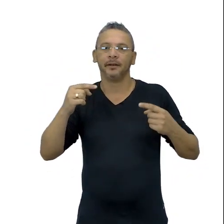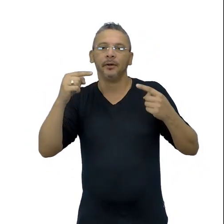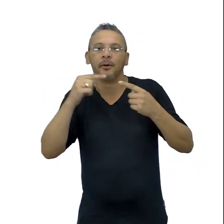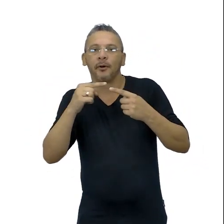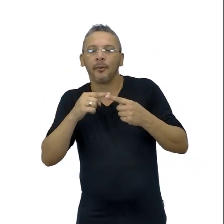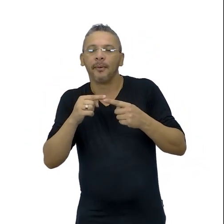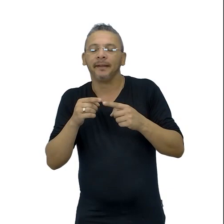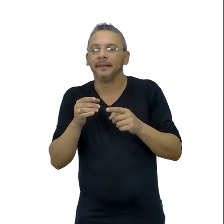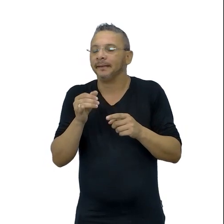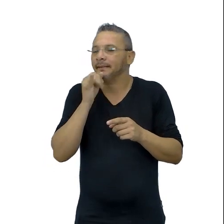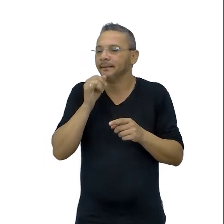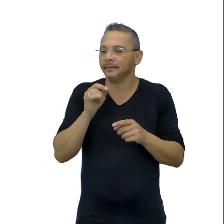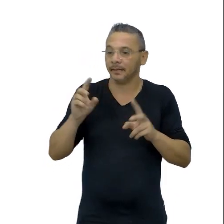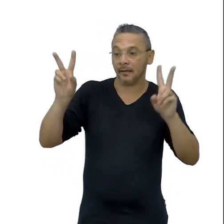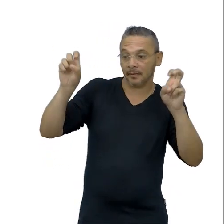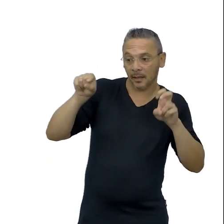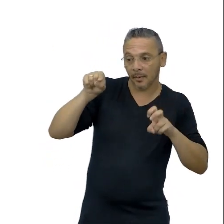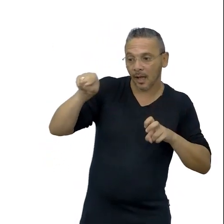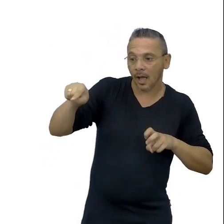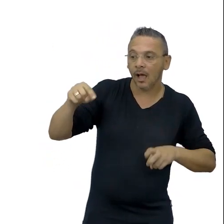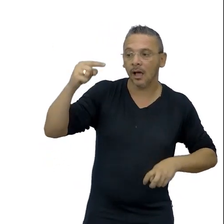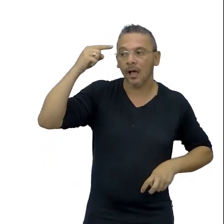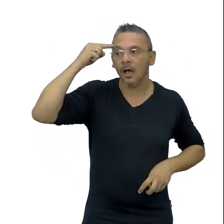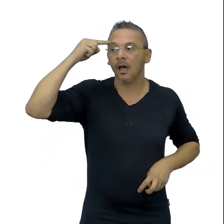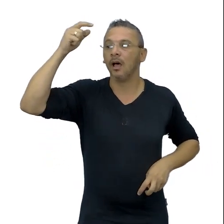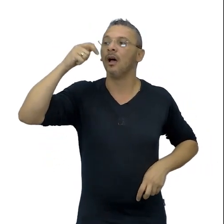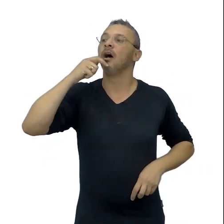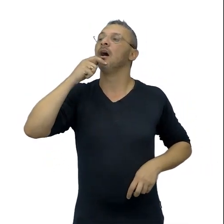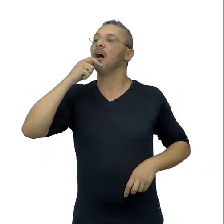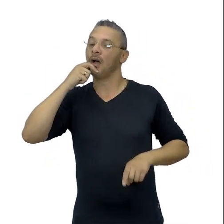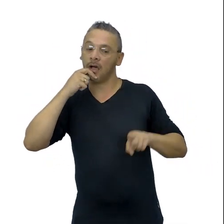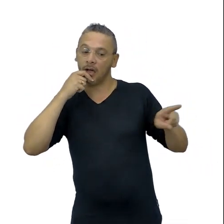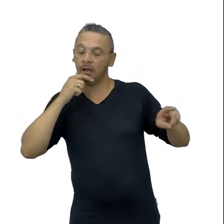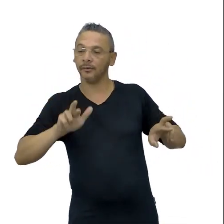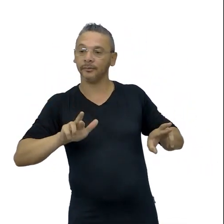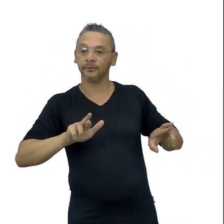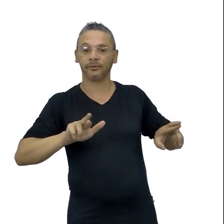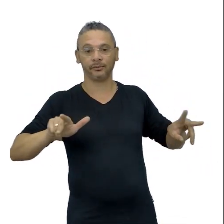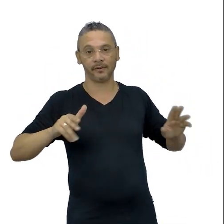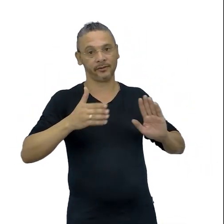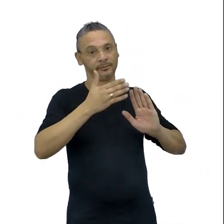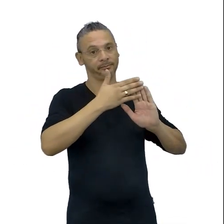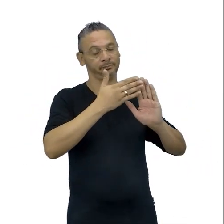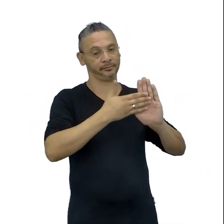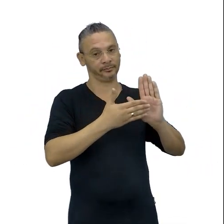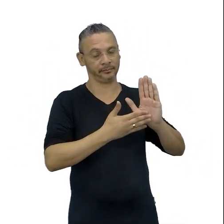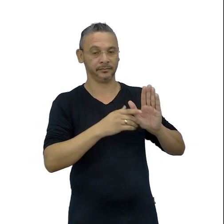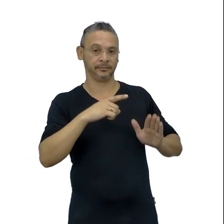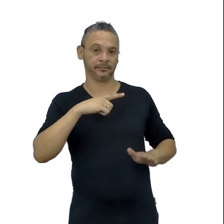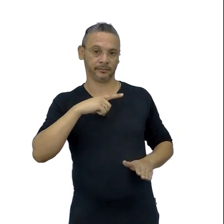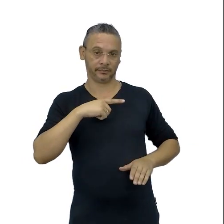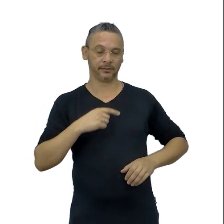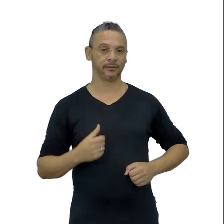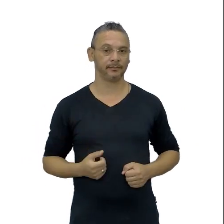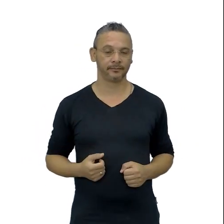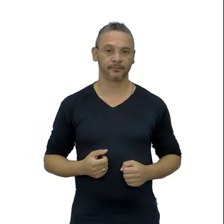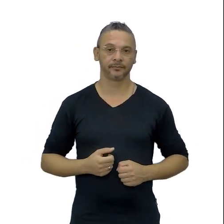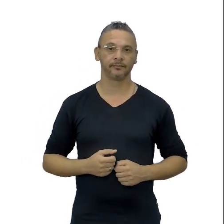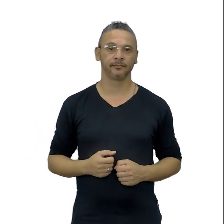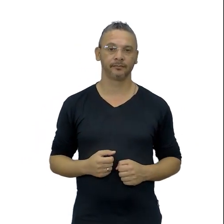linha completamente diferente da que você, de repente, tinha proposto, Mas tem que fazer sentido para os